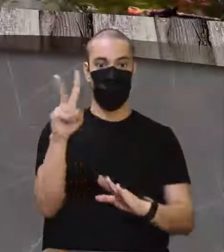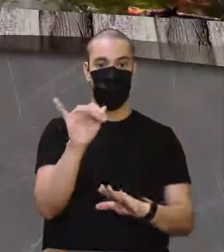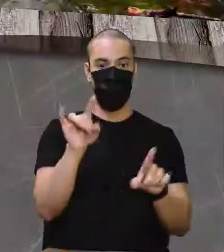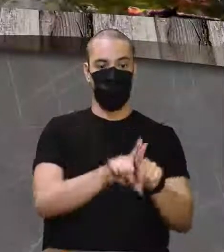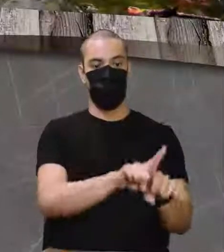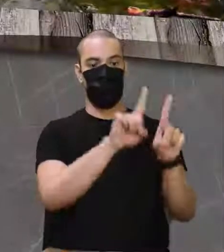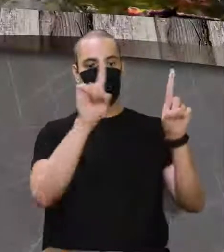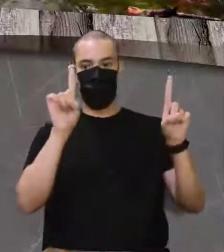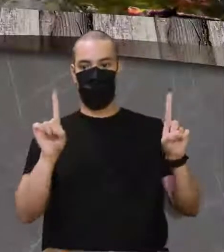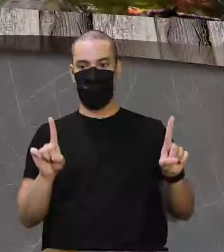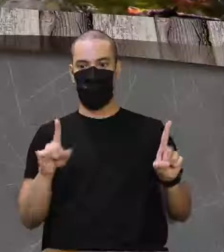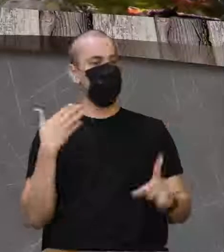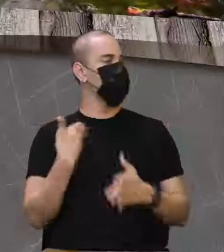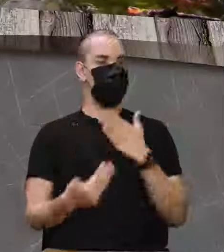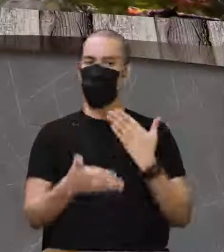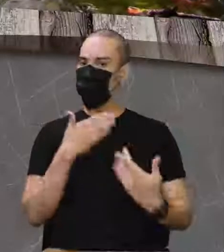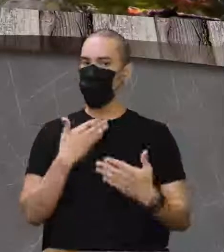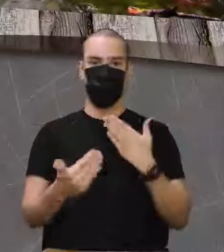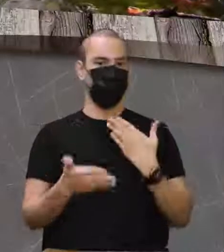se segregar